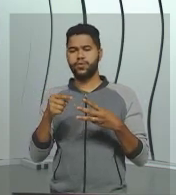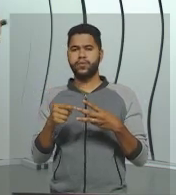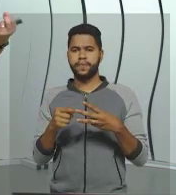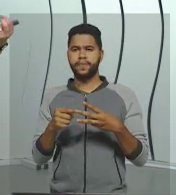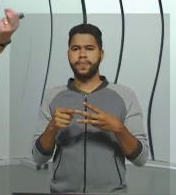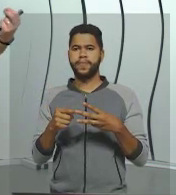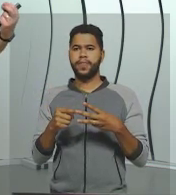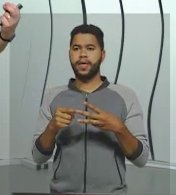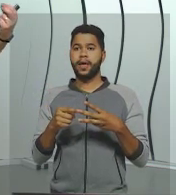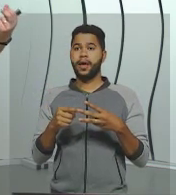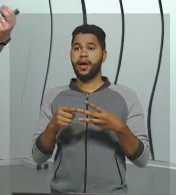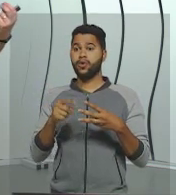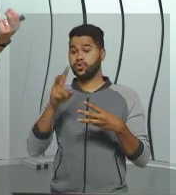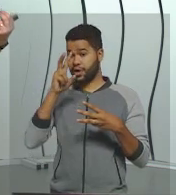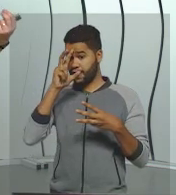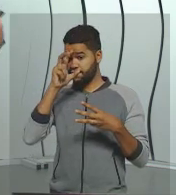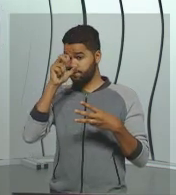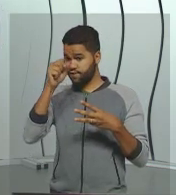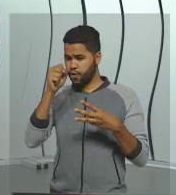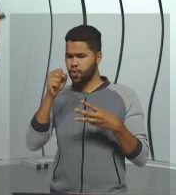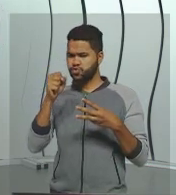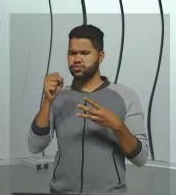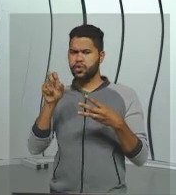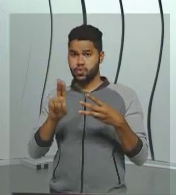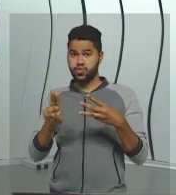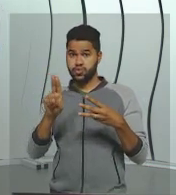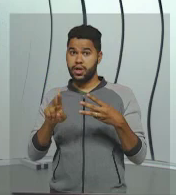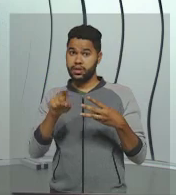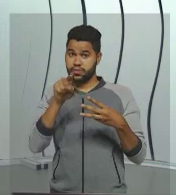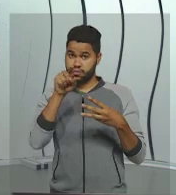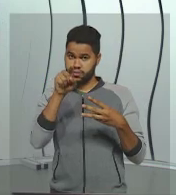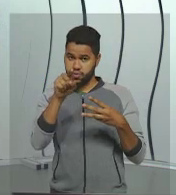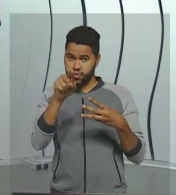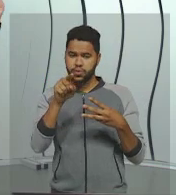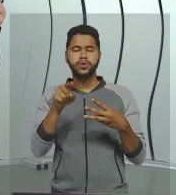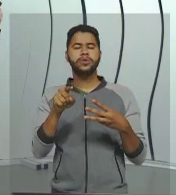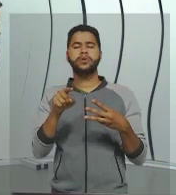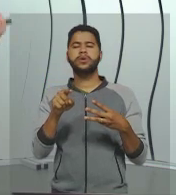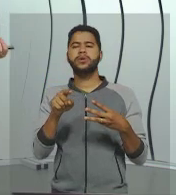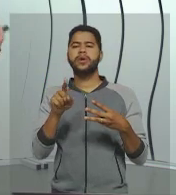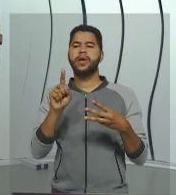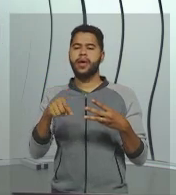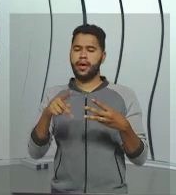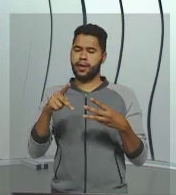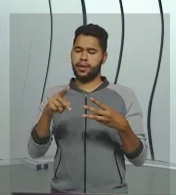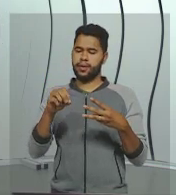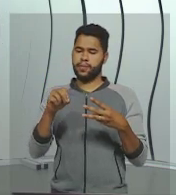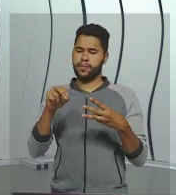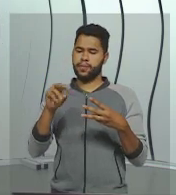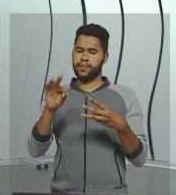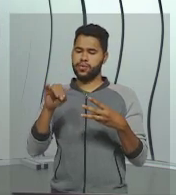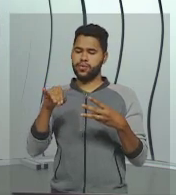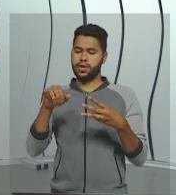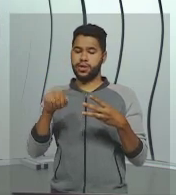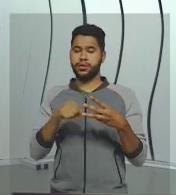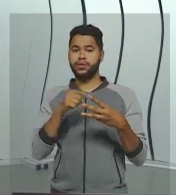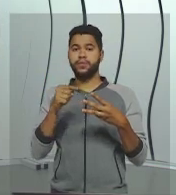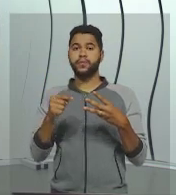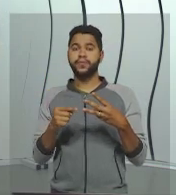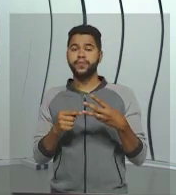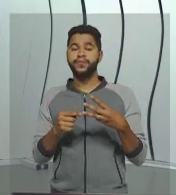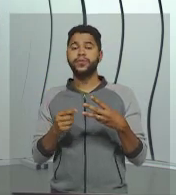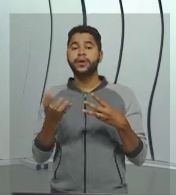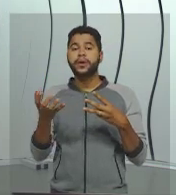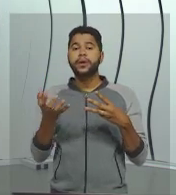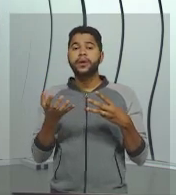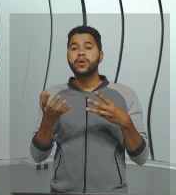a força está sendo efetivamente aplicada por você, que nós chamaremos de potência, e o ponto aonde eu